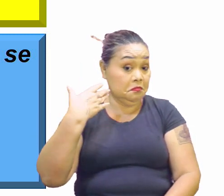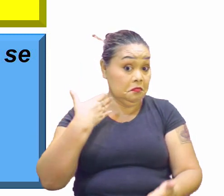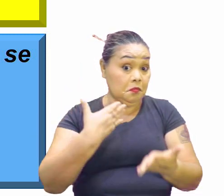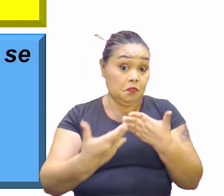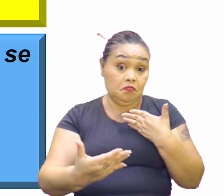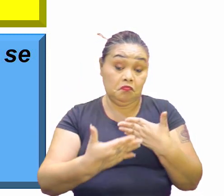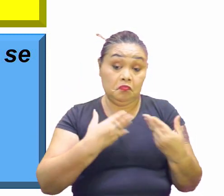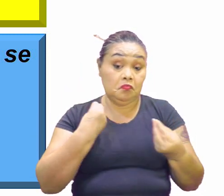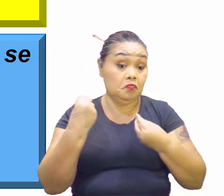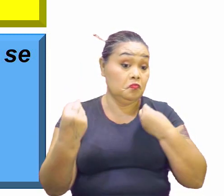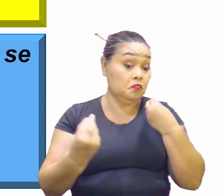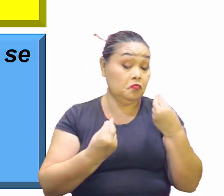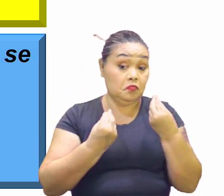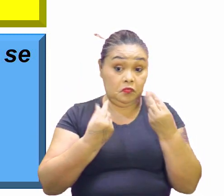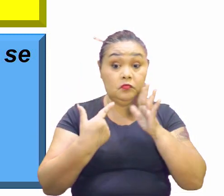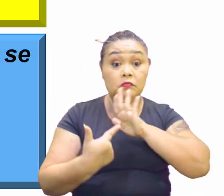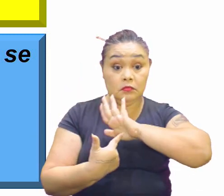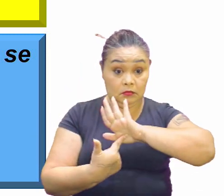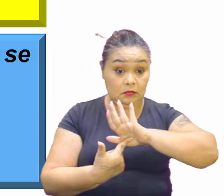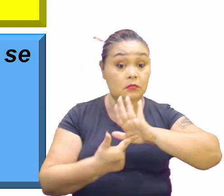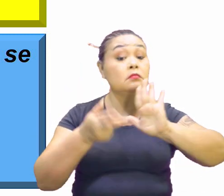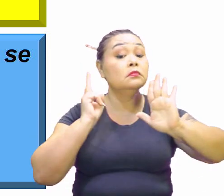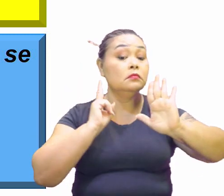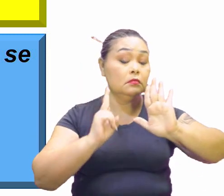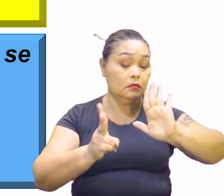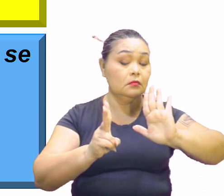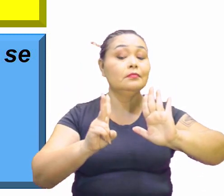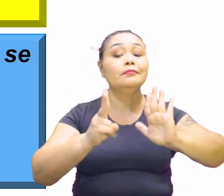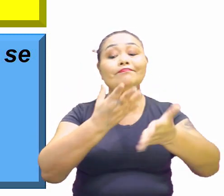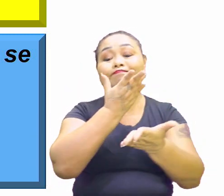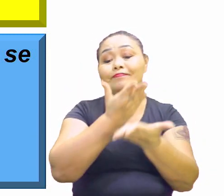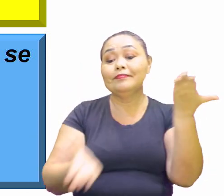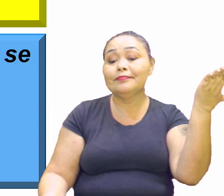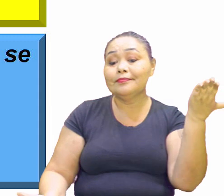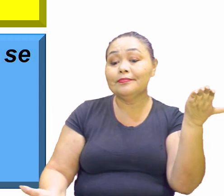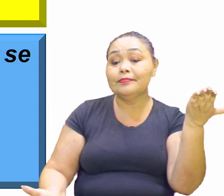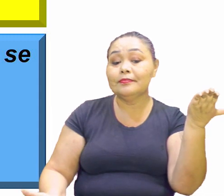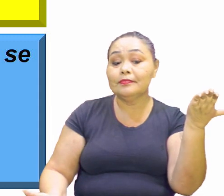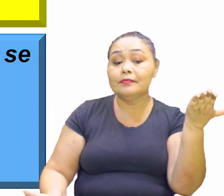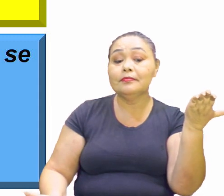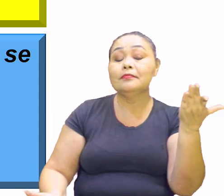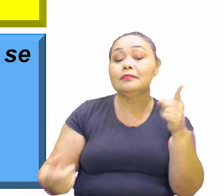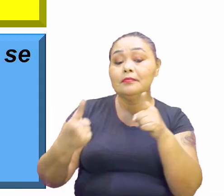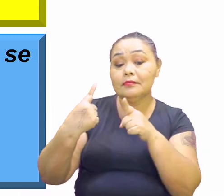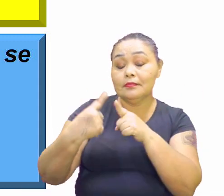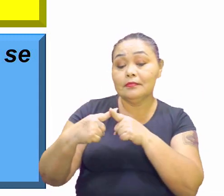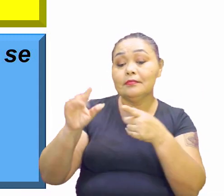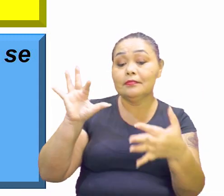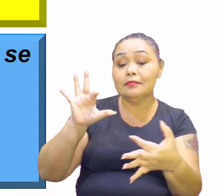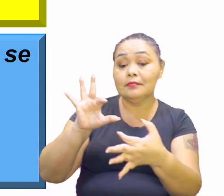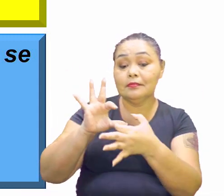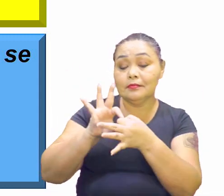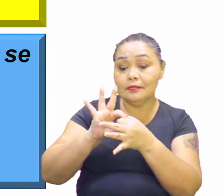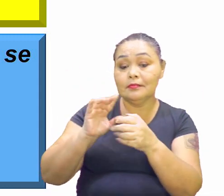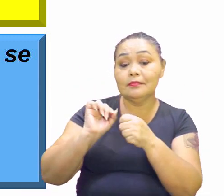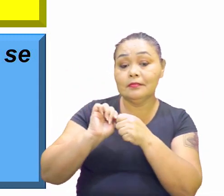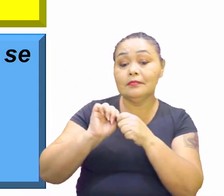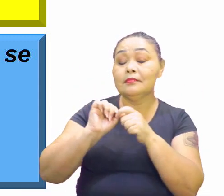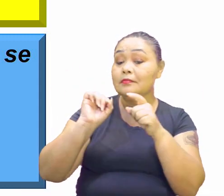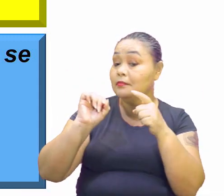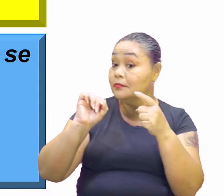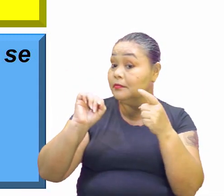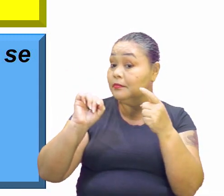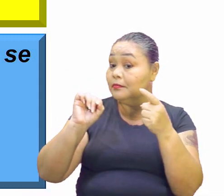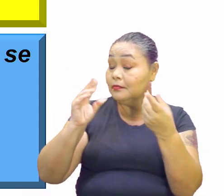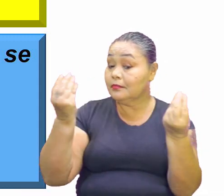qual for a maneira como ela se manifesta, é sempre uma derrota, também ligada à temática